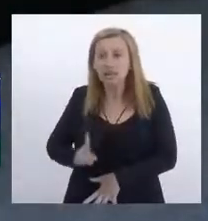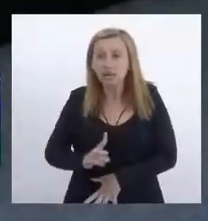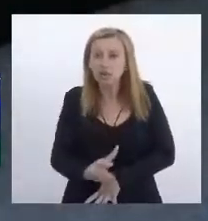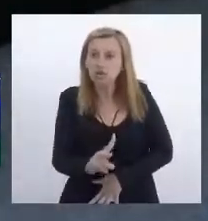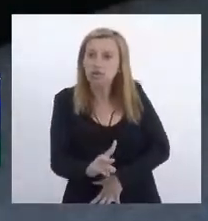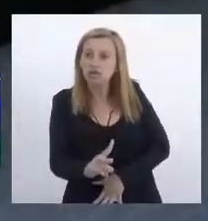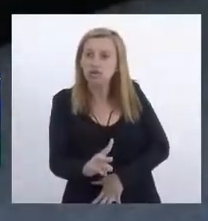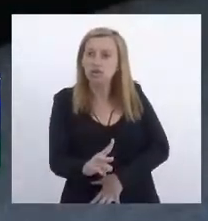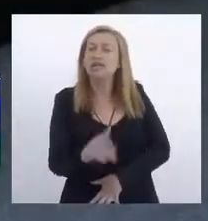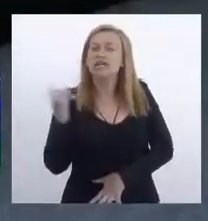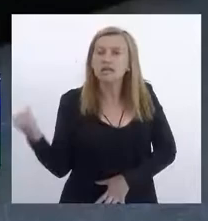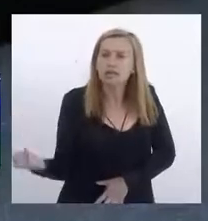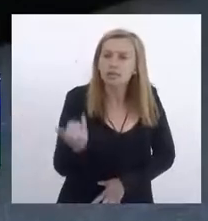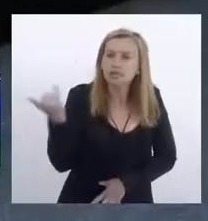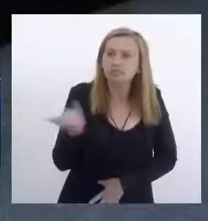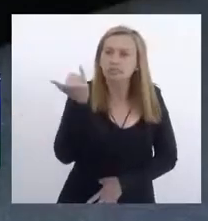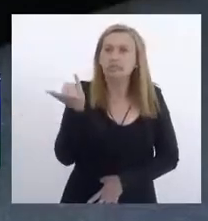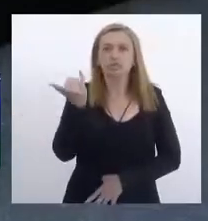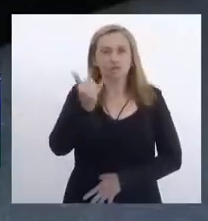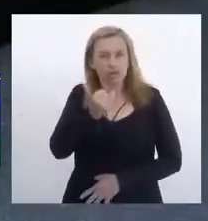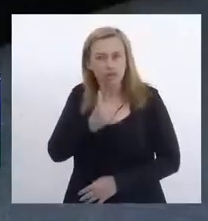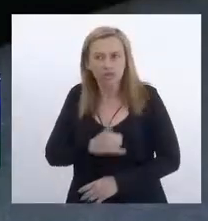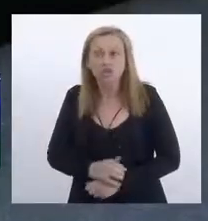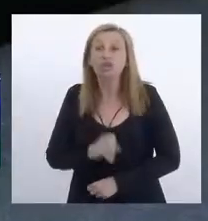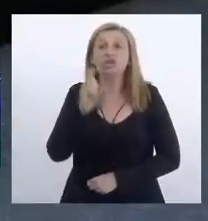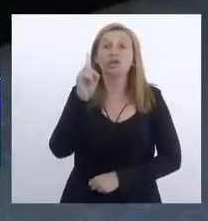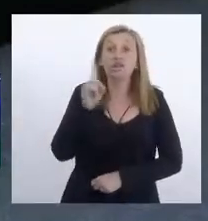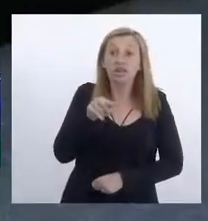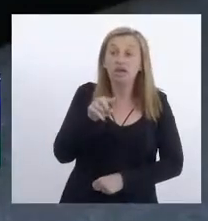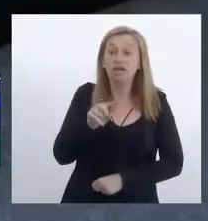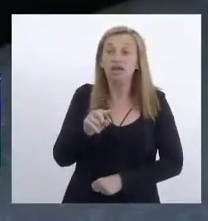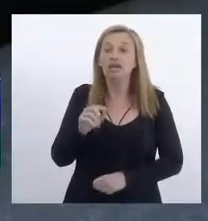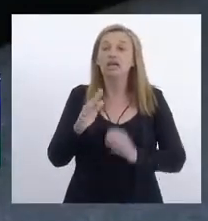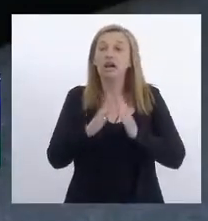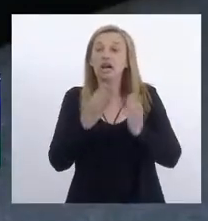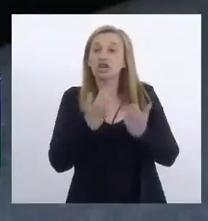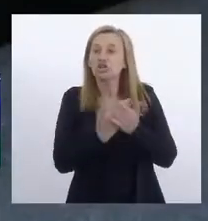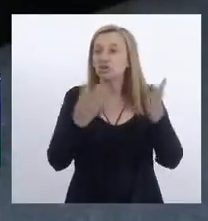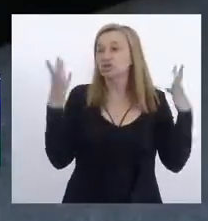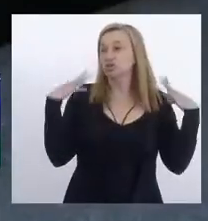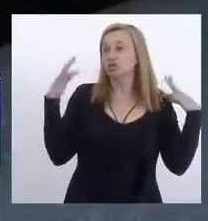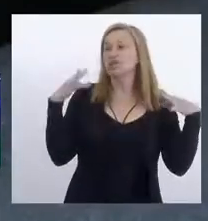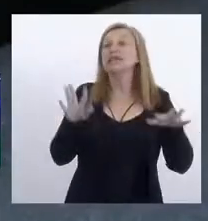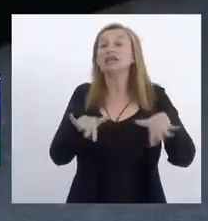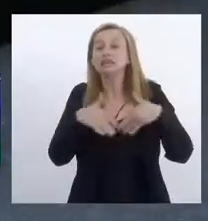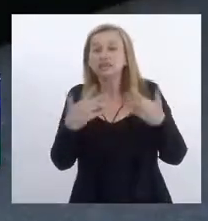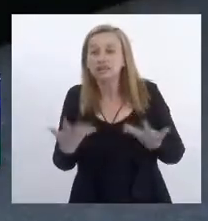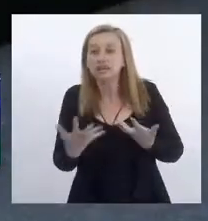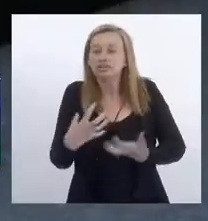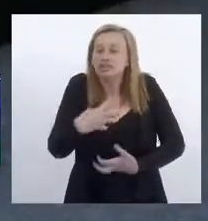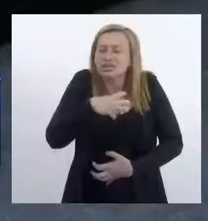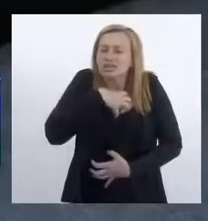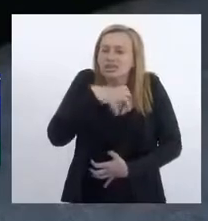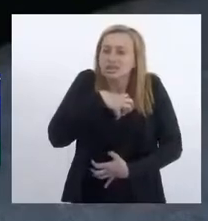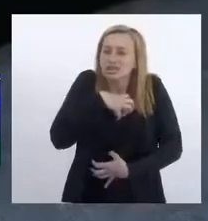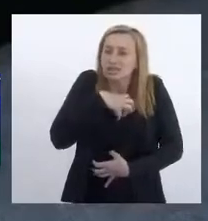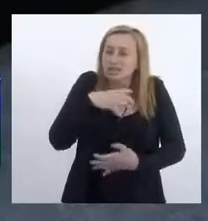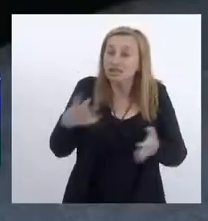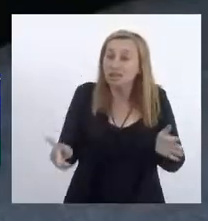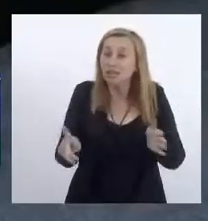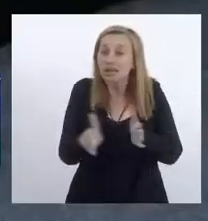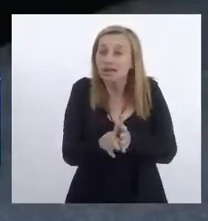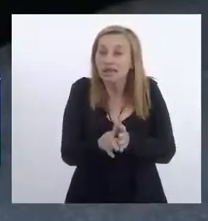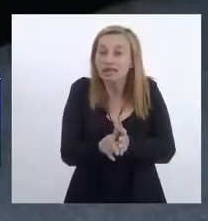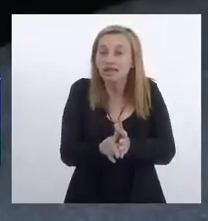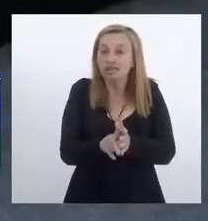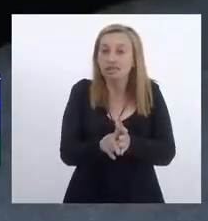permanência dessa importante ferramenta que é a escola de turismo. Então, sintam-se pertencentes a